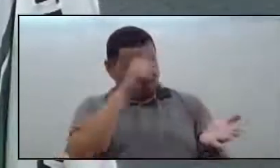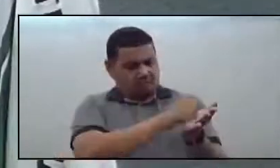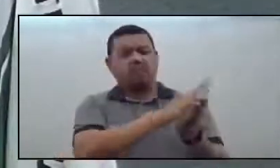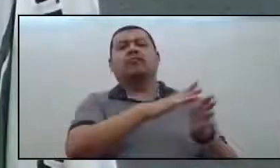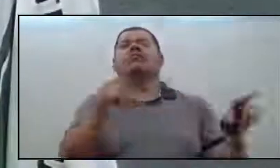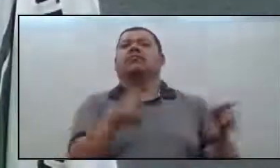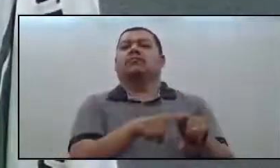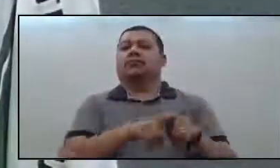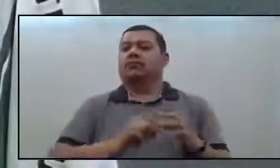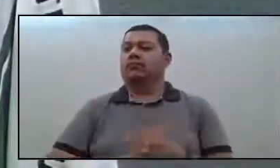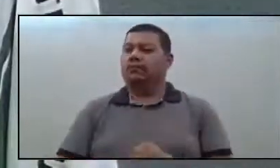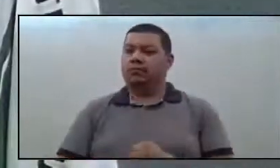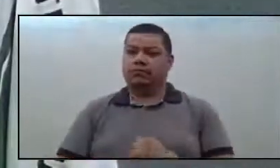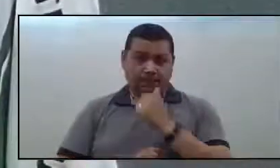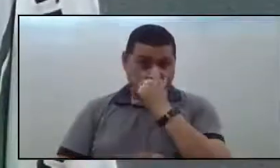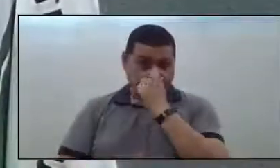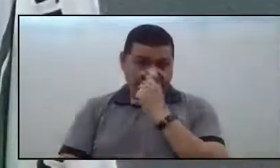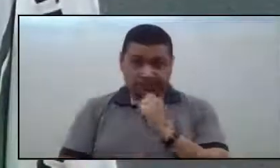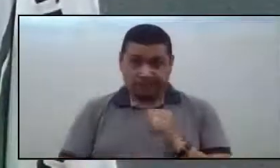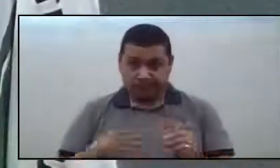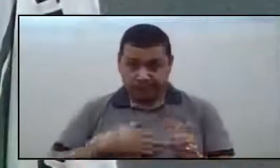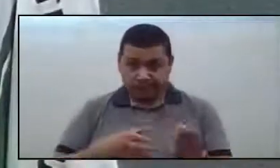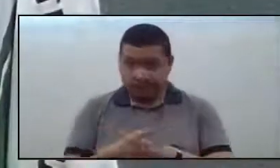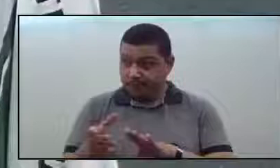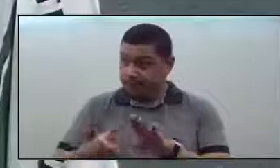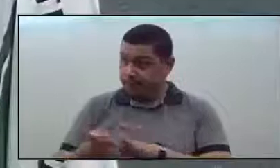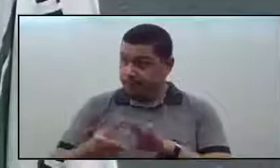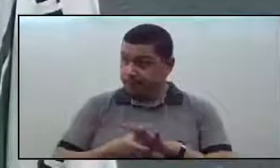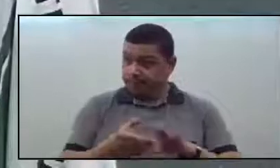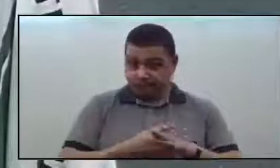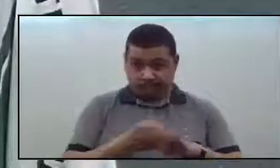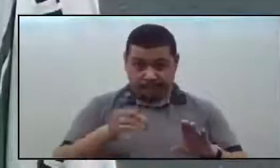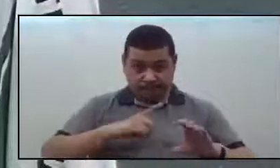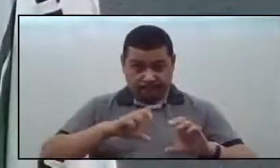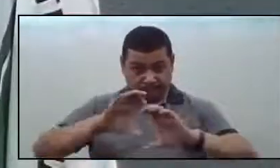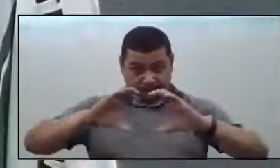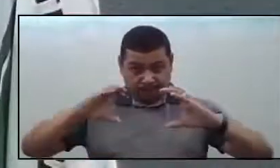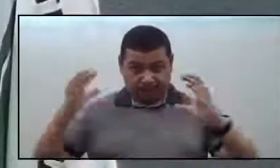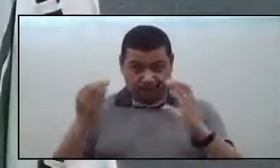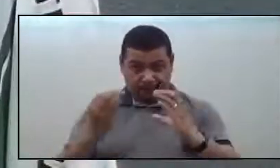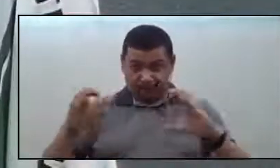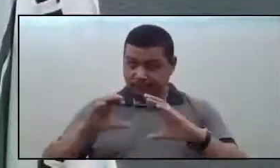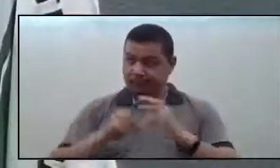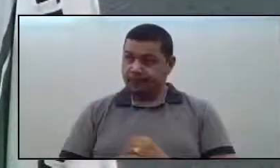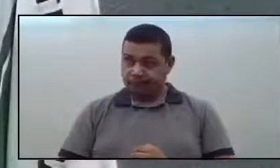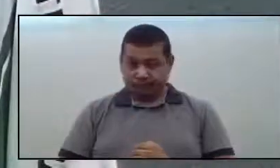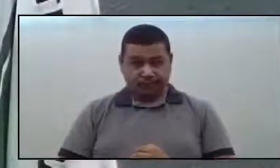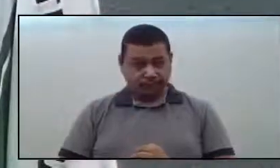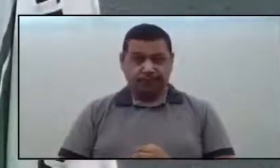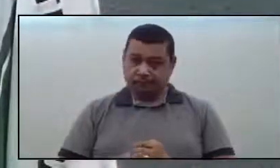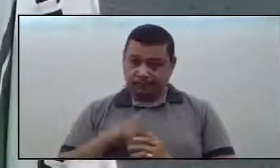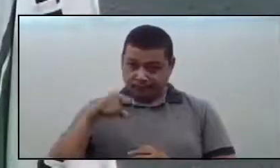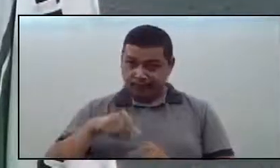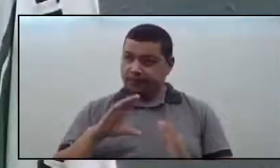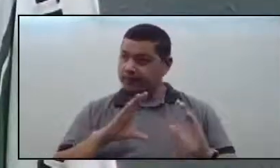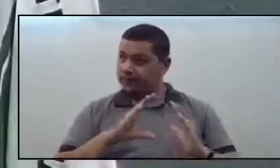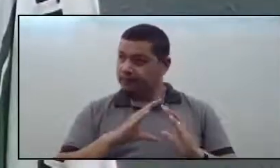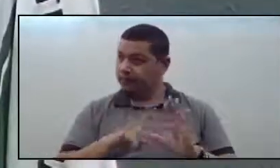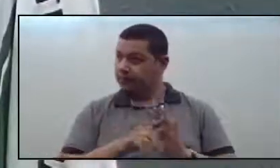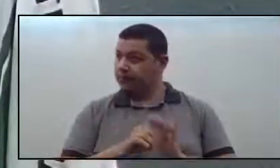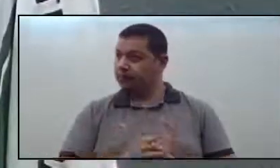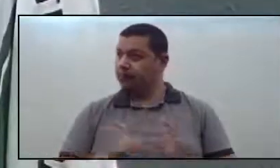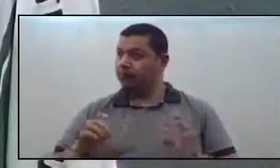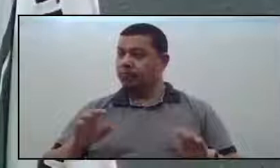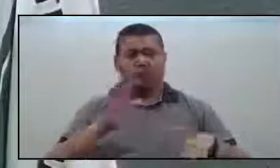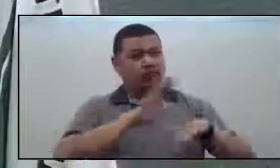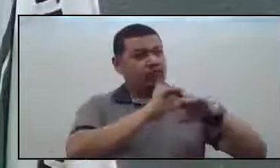também. Eu aconselho a montar uma comissão nesta casa, chamar